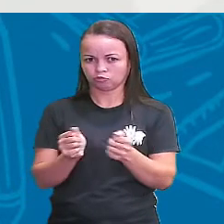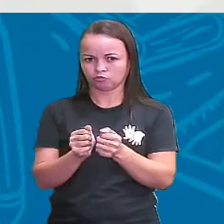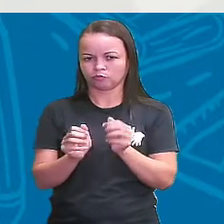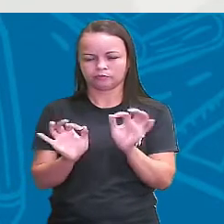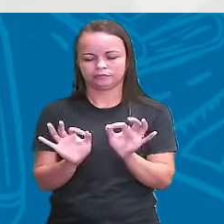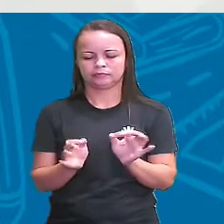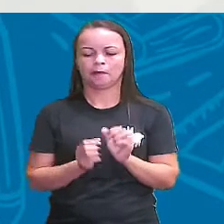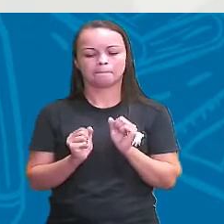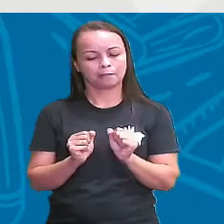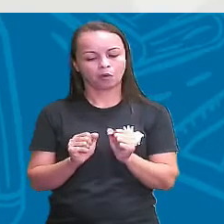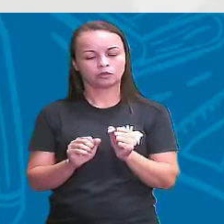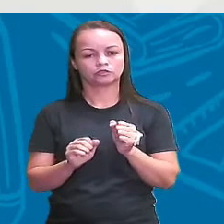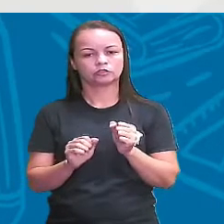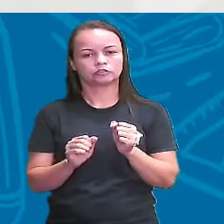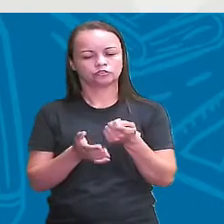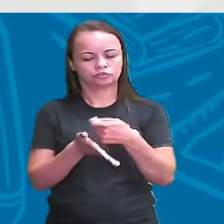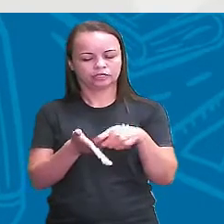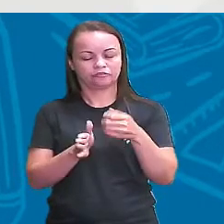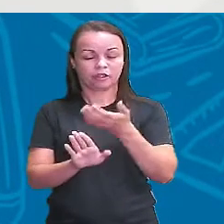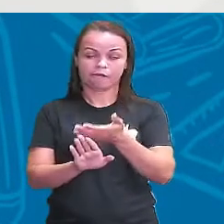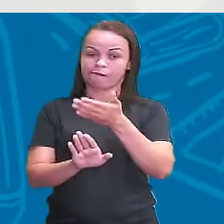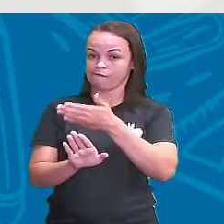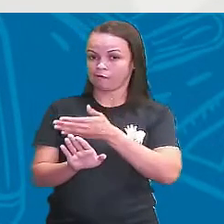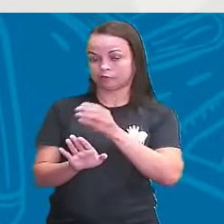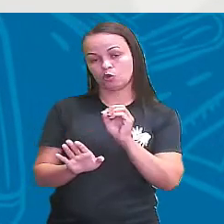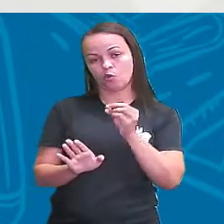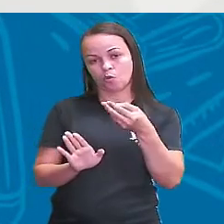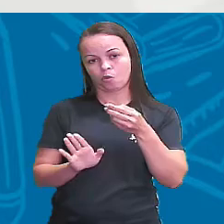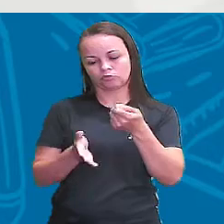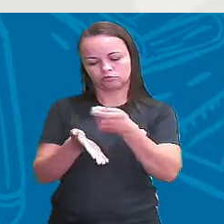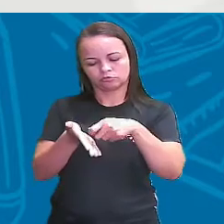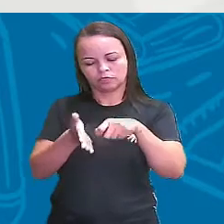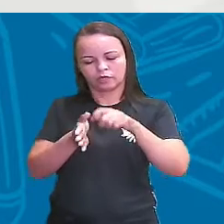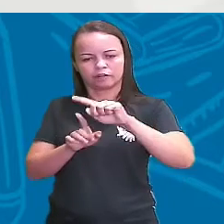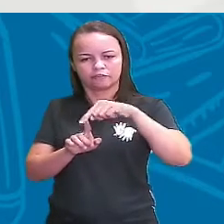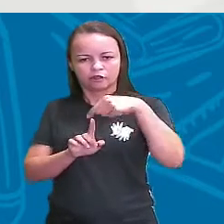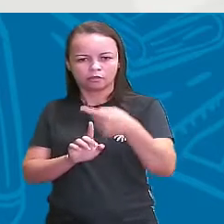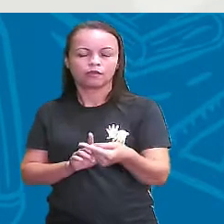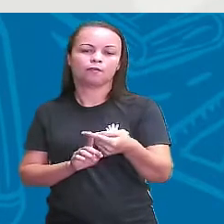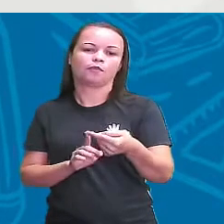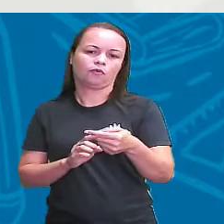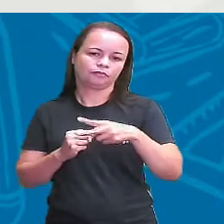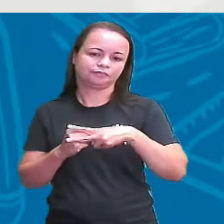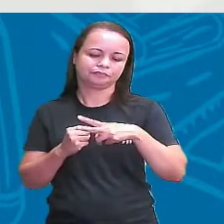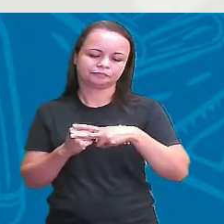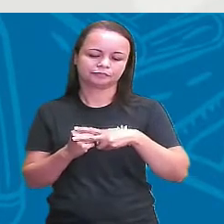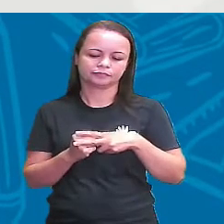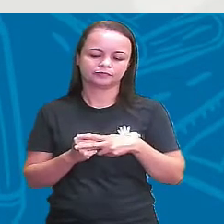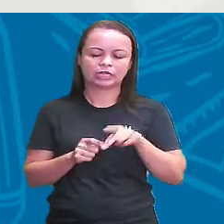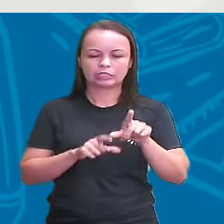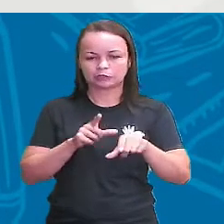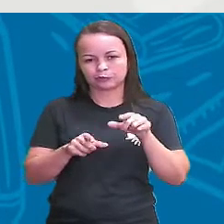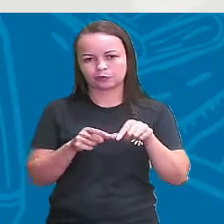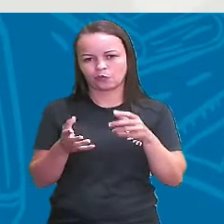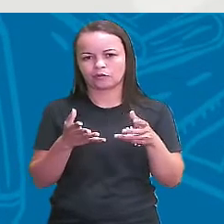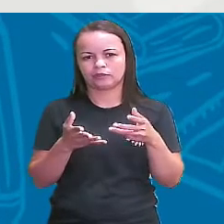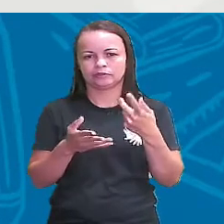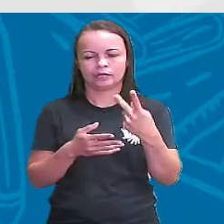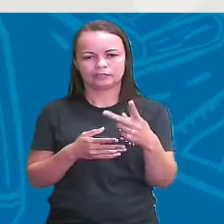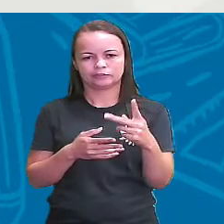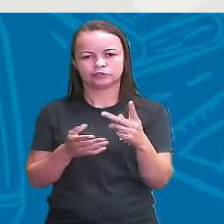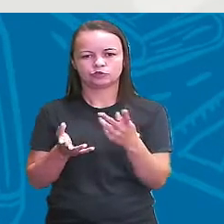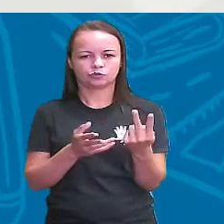gente pode ou escrever antes ou escrever depois do verbo. A gente que vai escolher, as duas formas